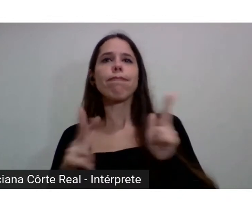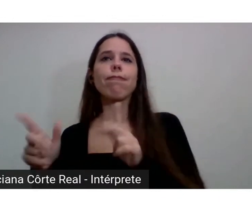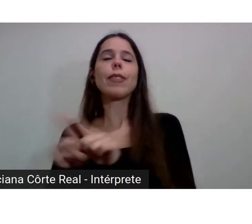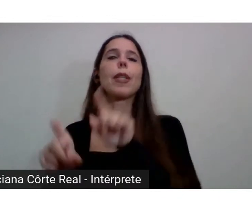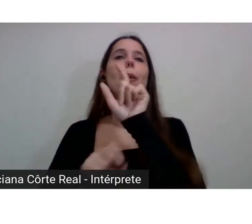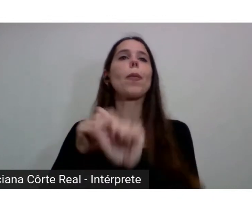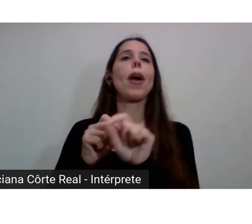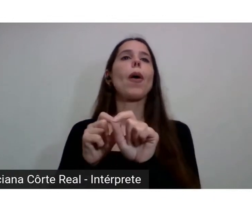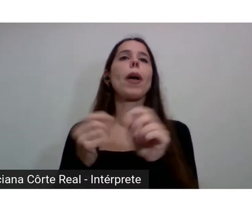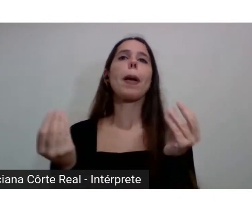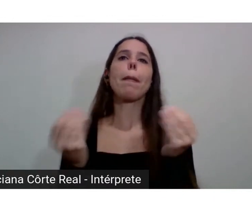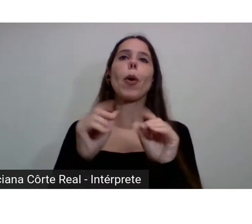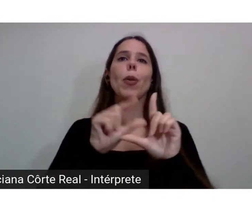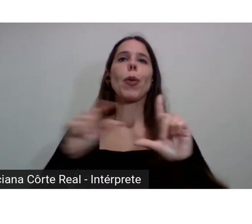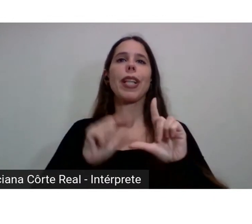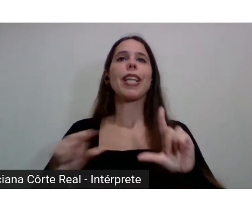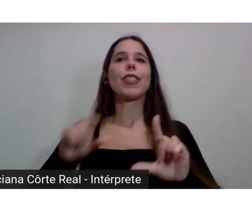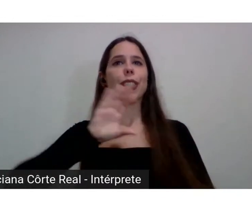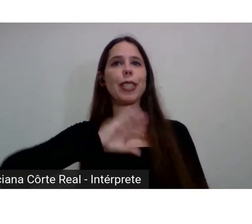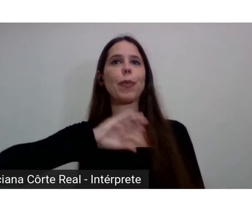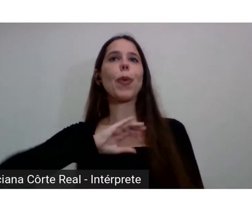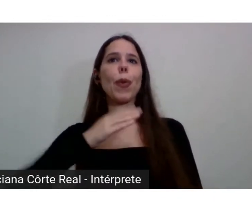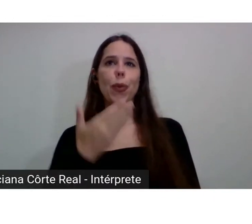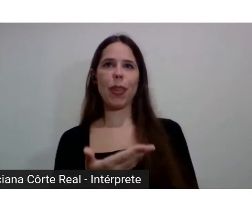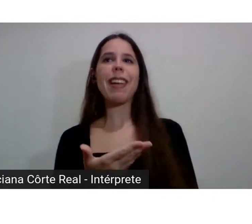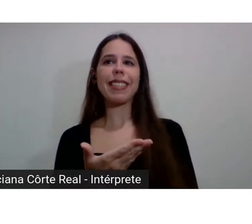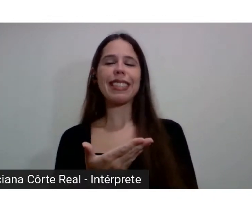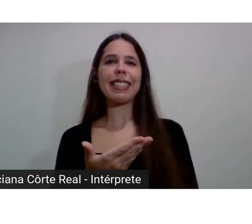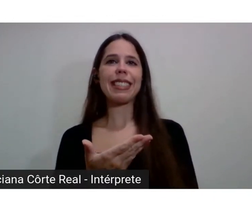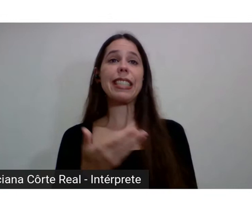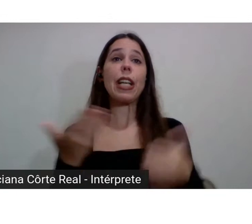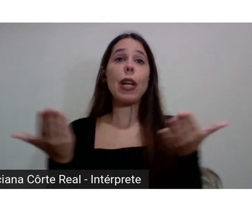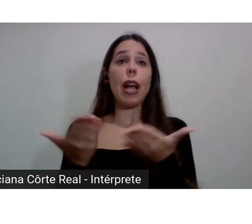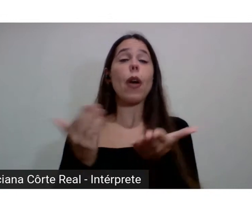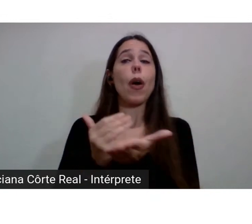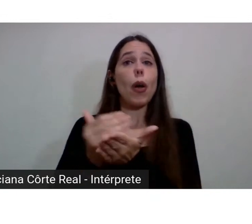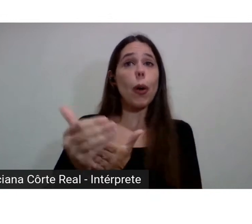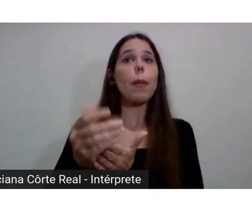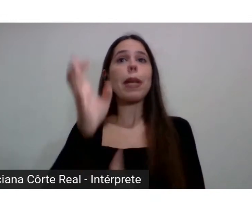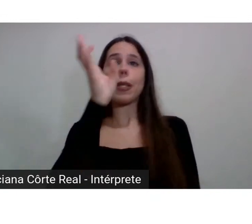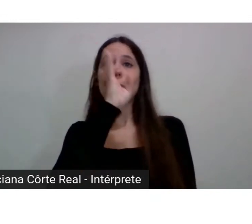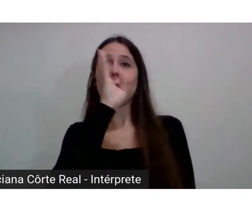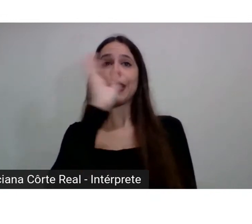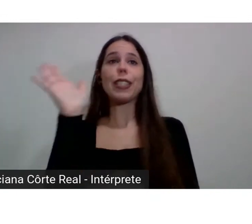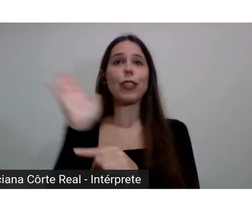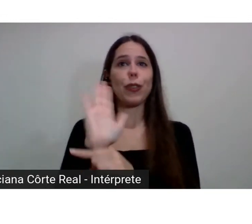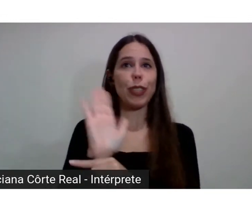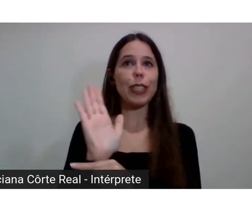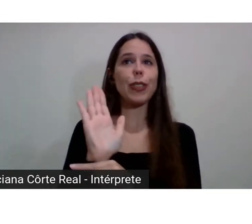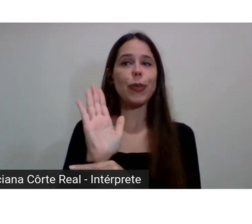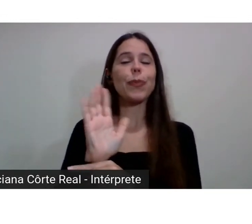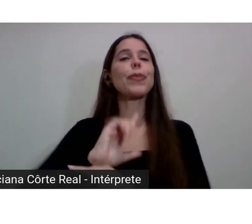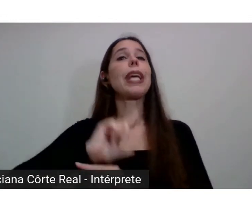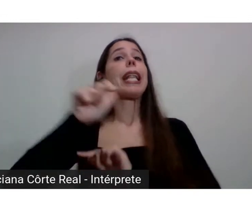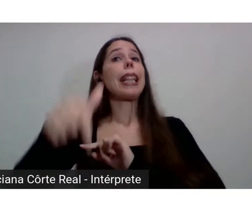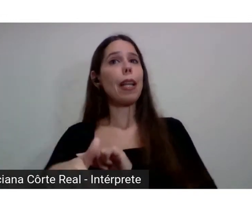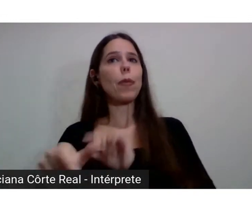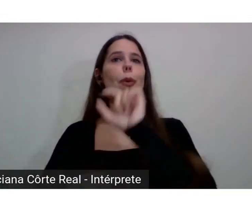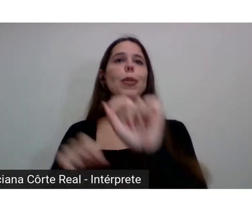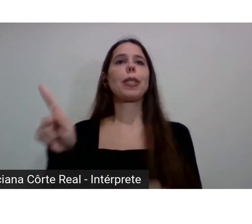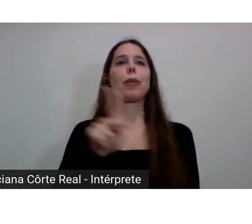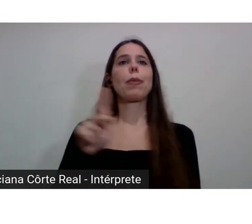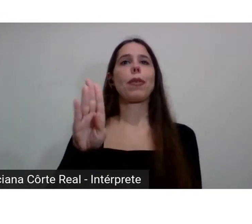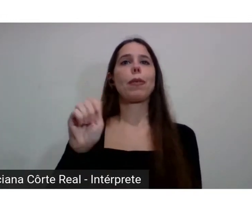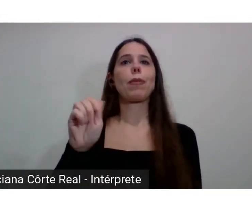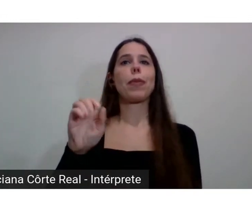o português. Então, inicialmente, vamos assistir o vídeo e depois o professor Baker entrará